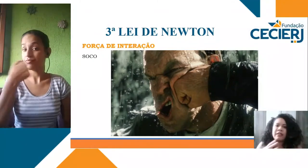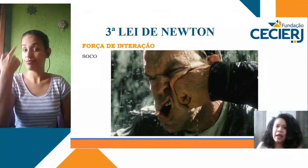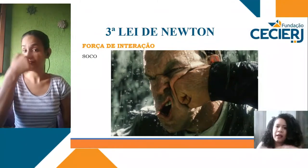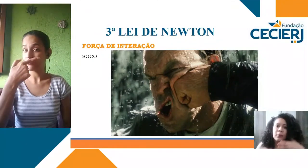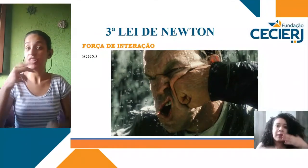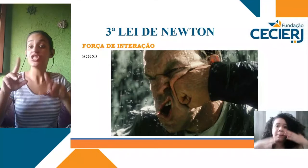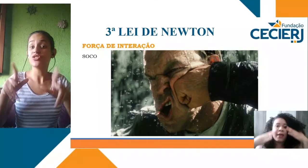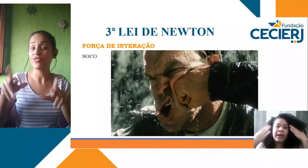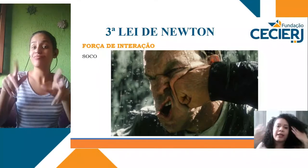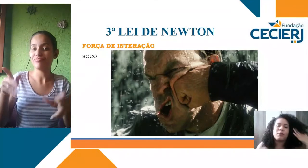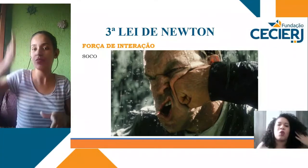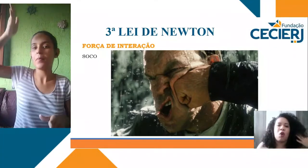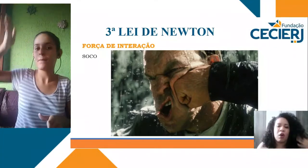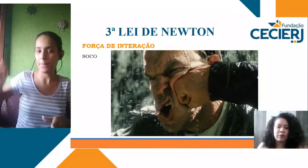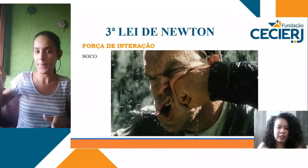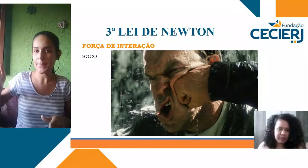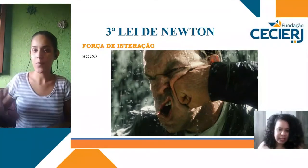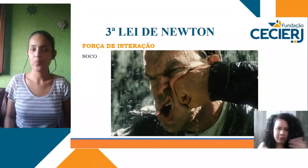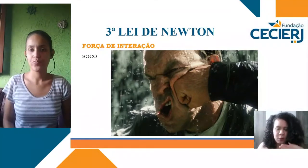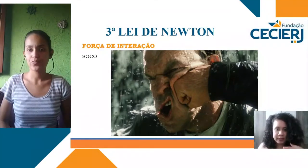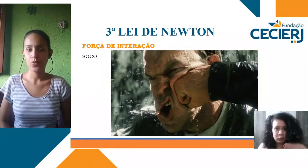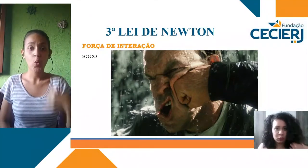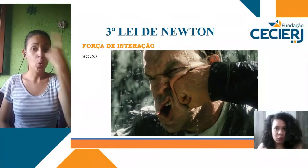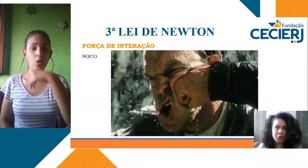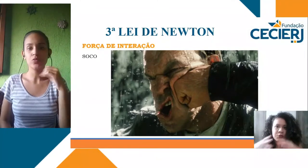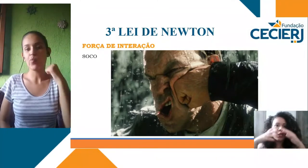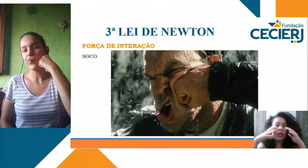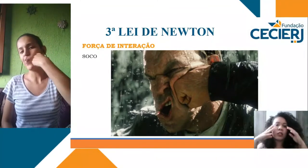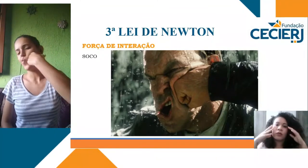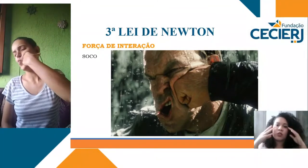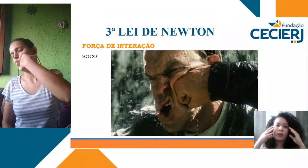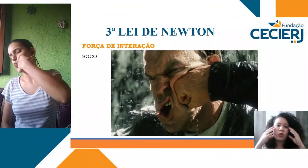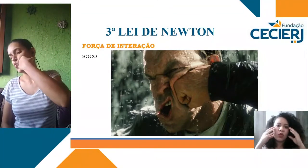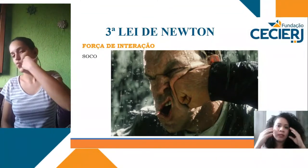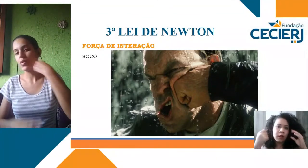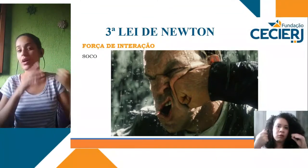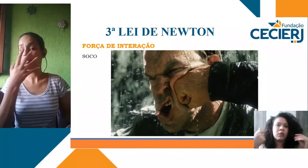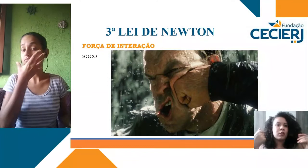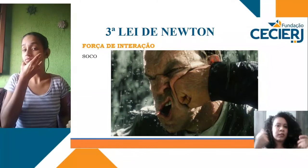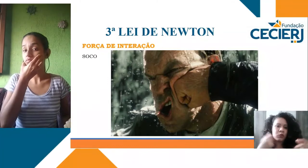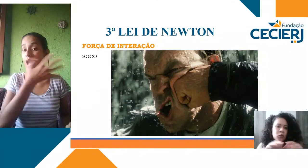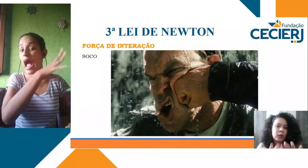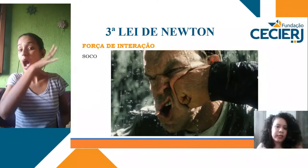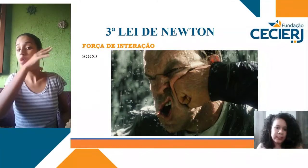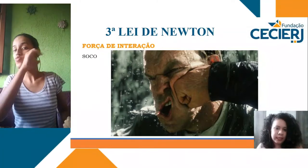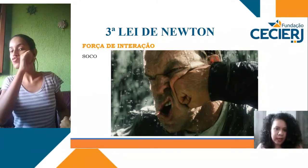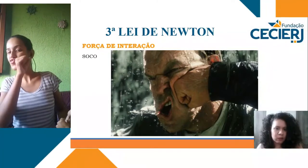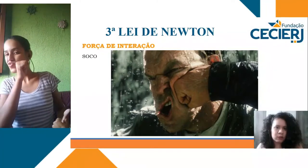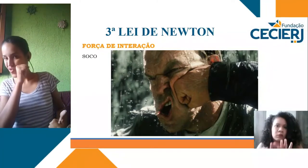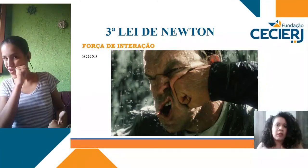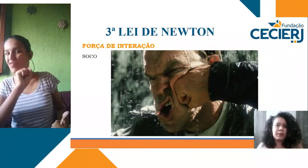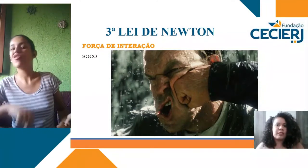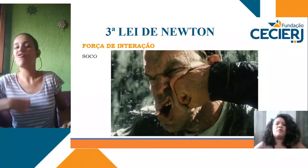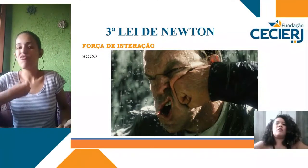melhor avaliado, porque a pele absorve, você vê aí deformação do rosto, então existe uma absorção desse soco aí nesse